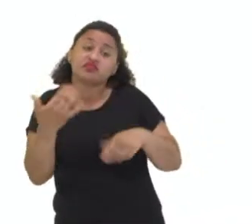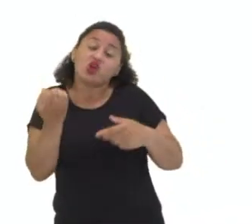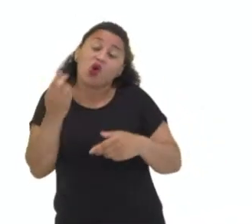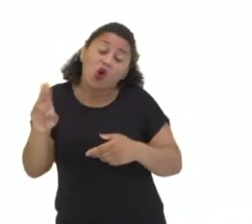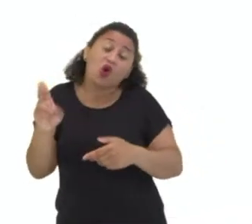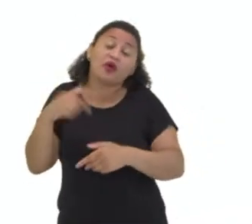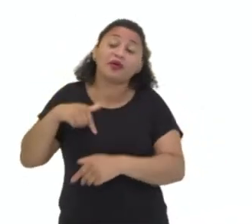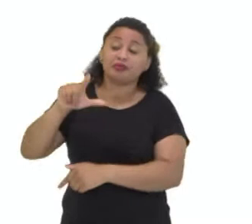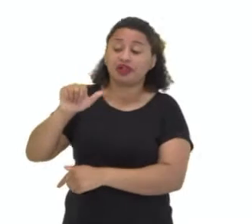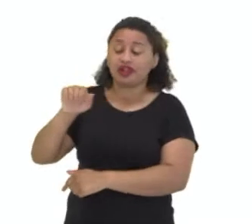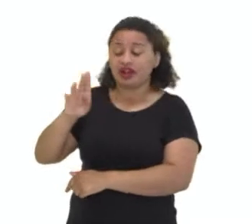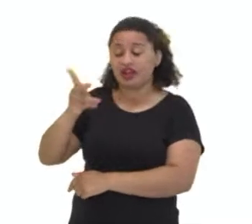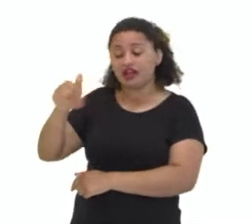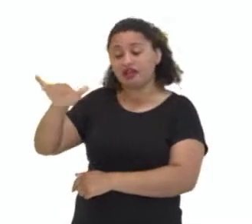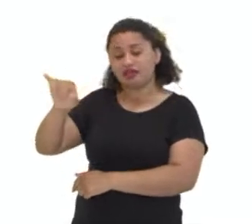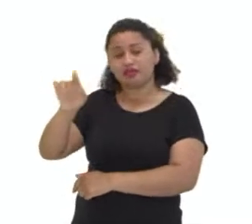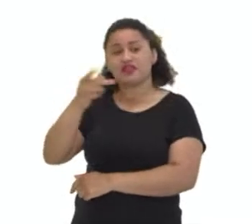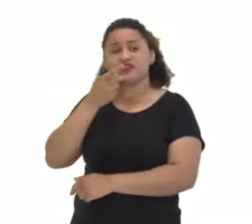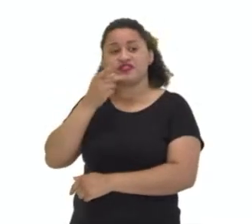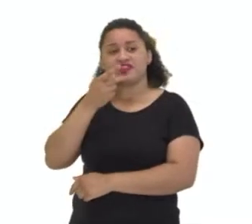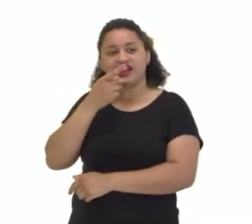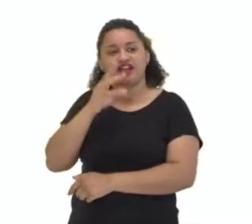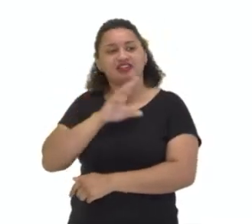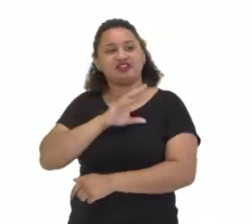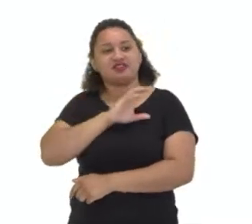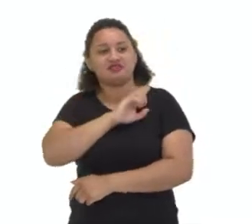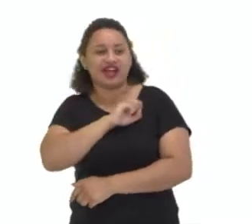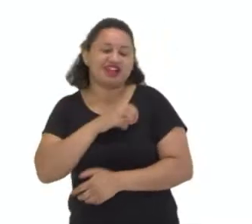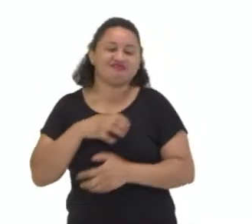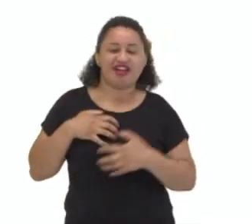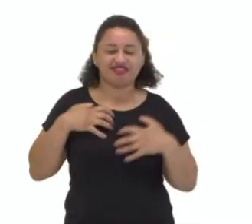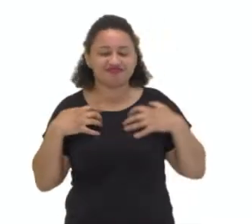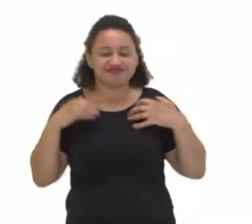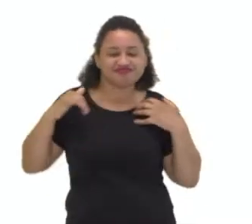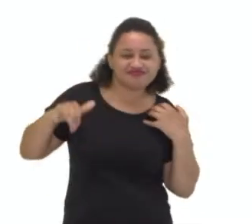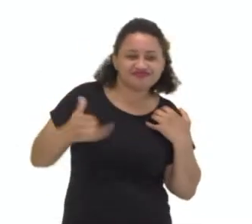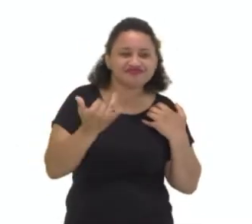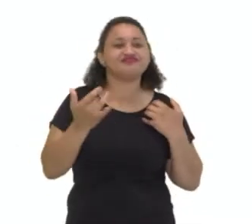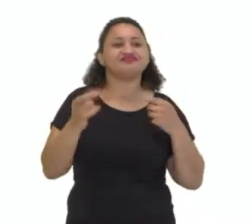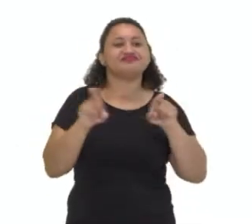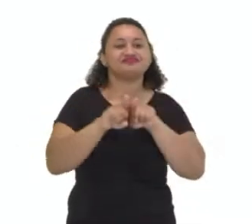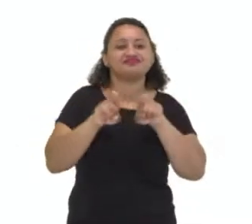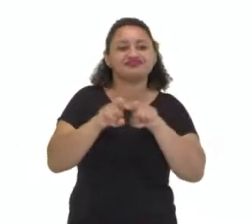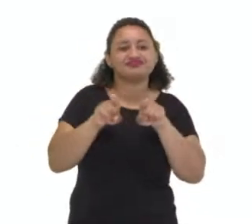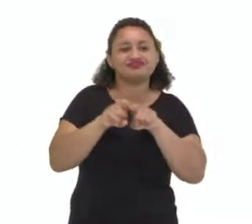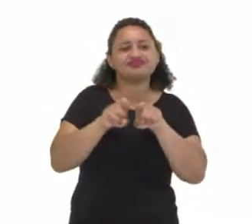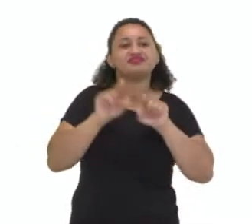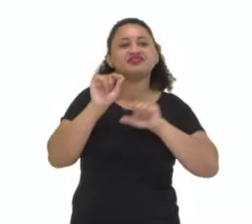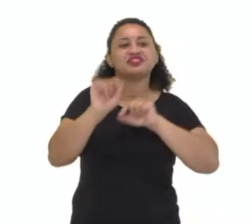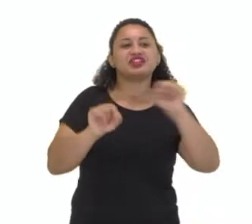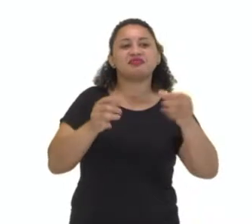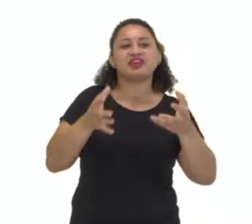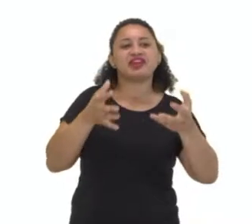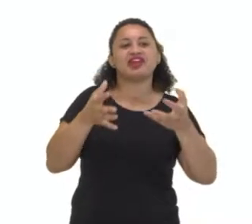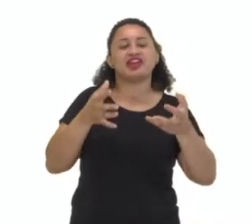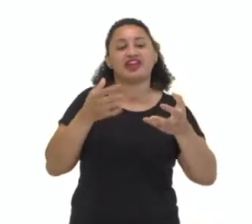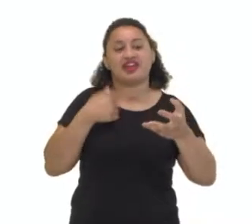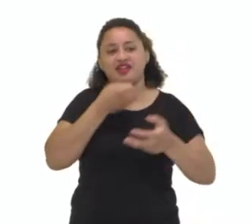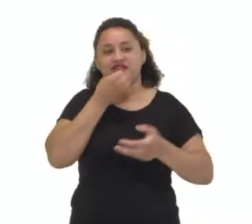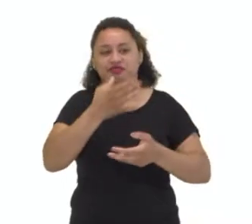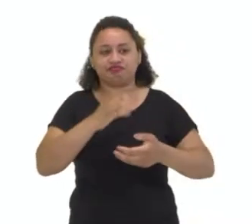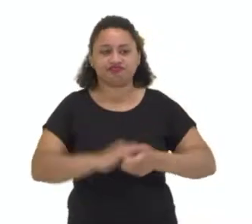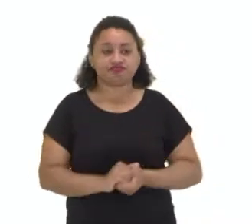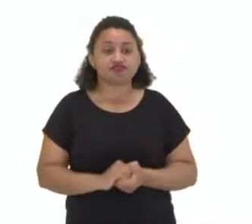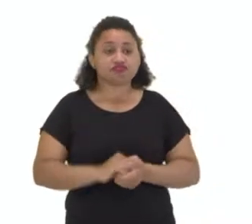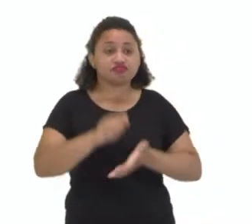para amar, gozar e querer bem. Escrever é uma arte postiça e tardia, muito longe da espontaneidade